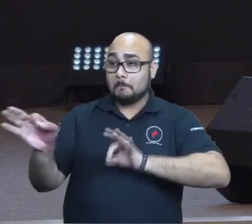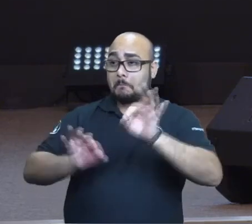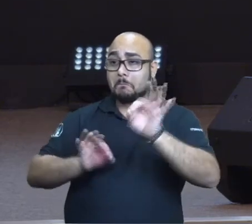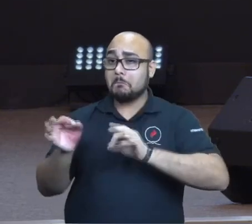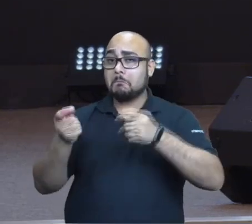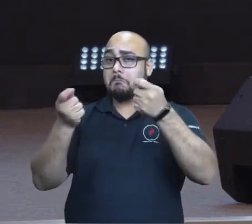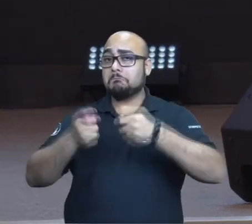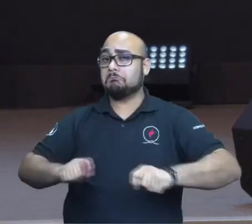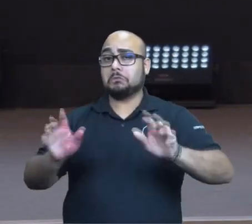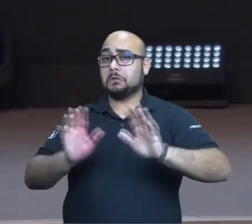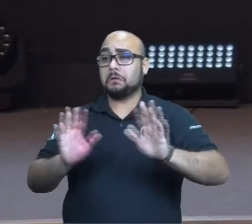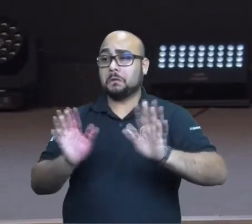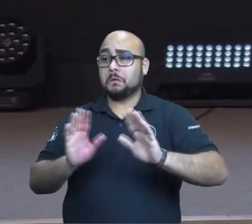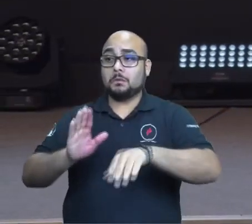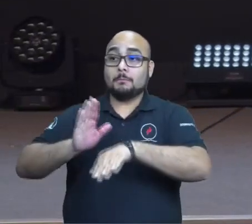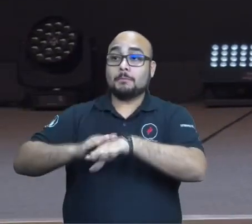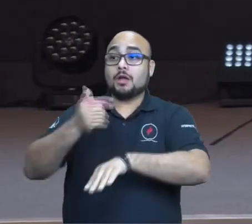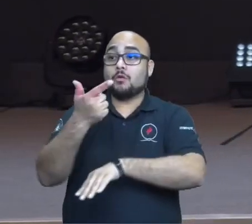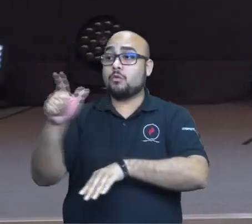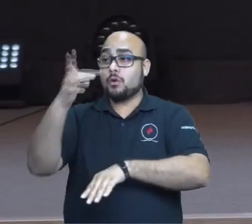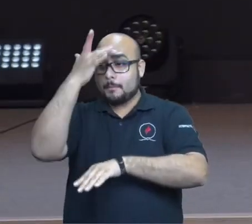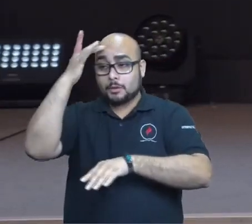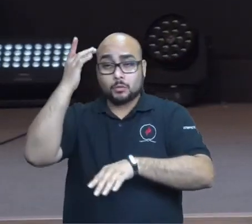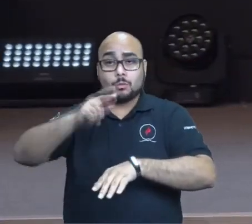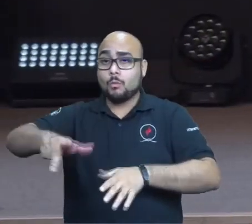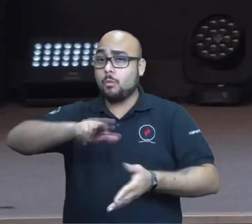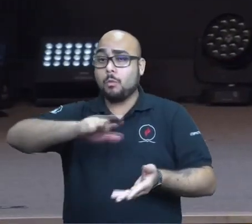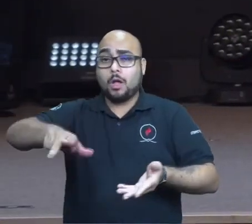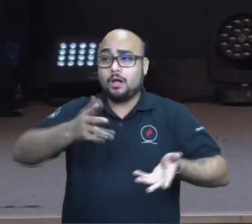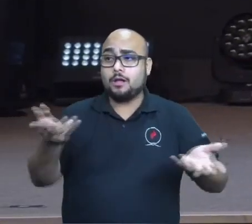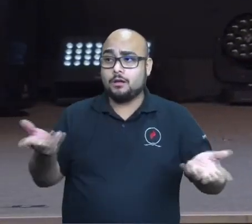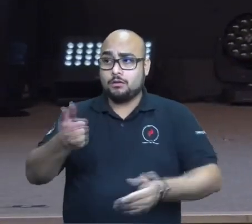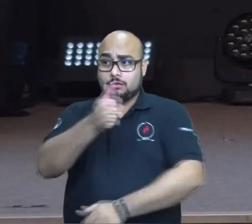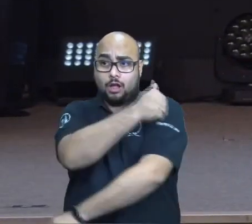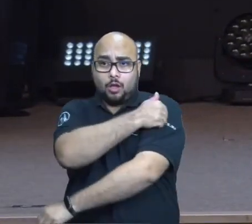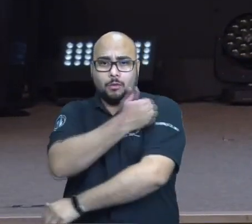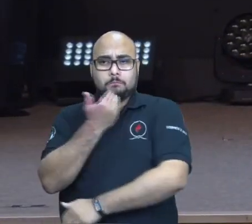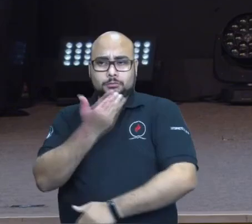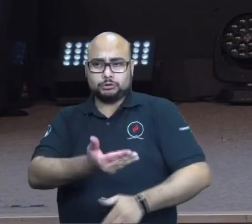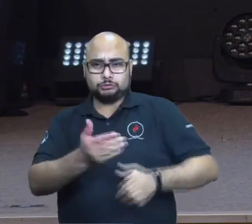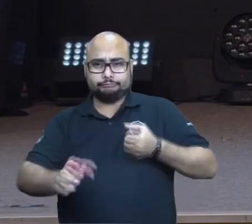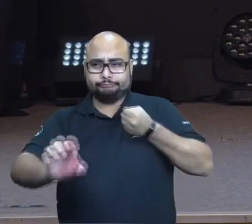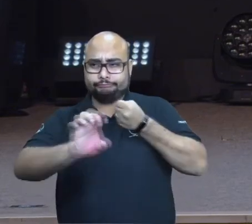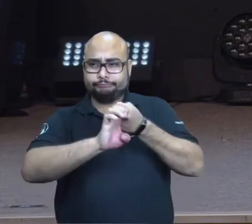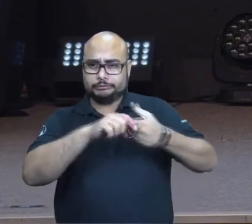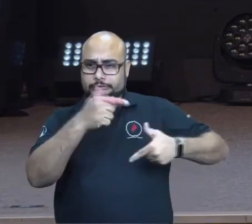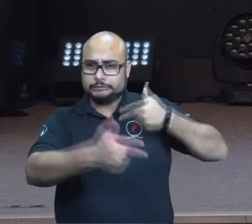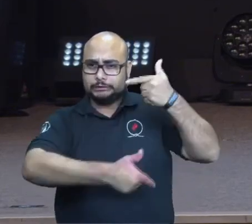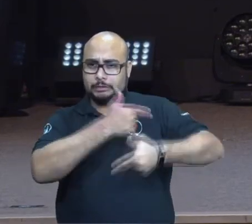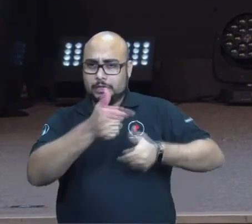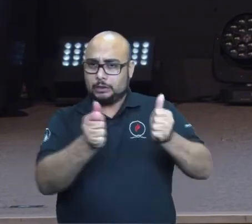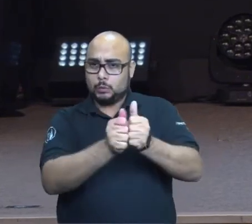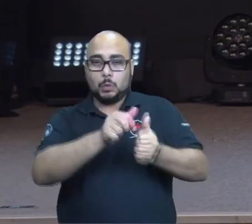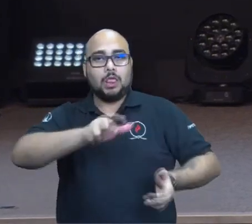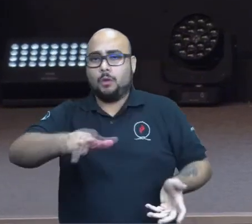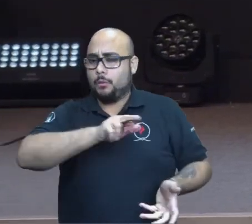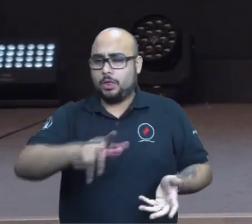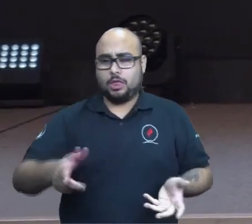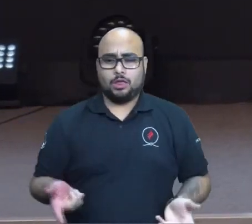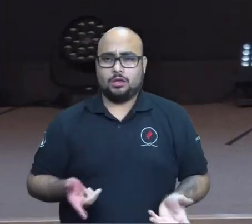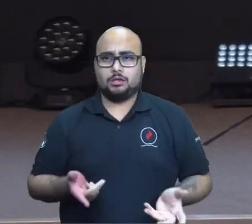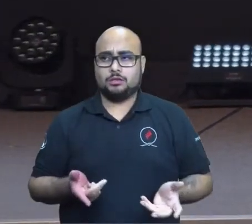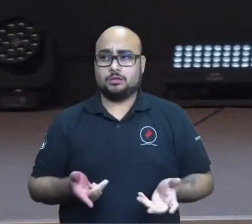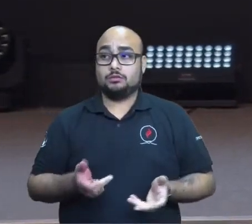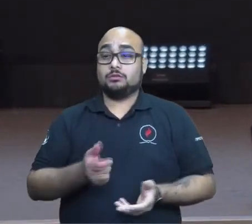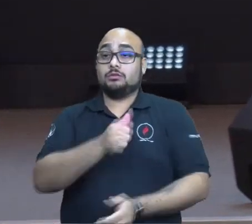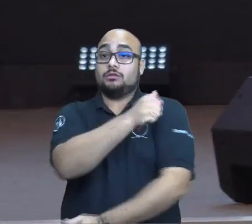este homem não está pedindo a presença de Eliseu para ser mais um para cortar madeira a opinião